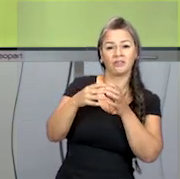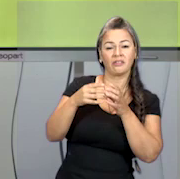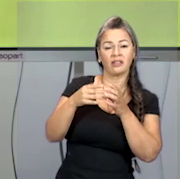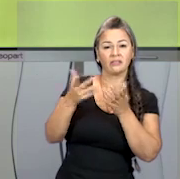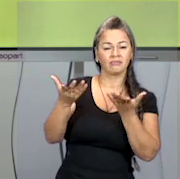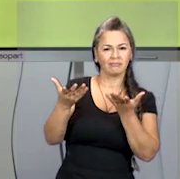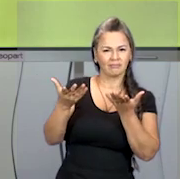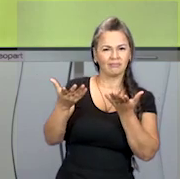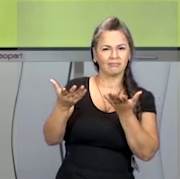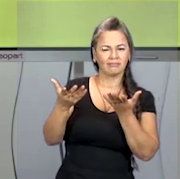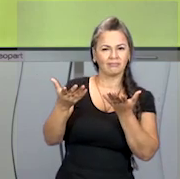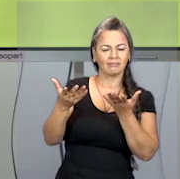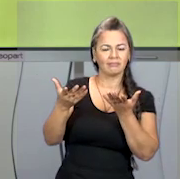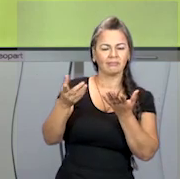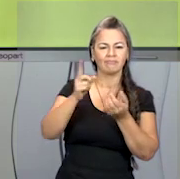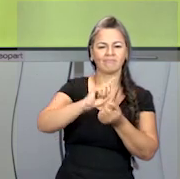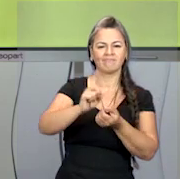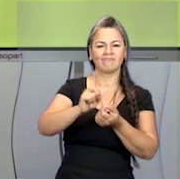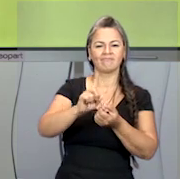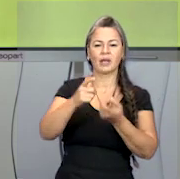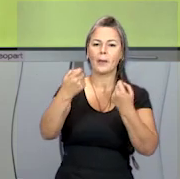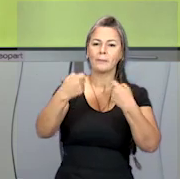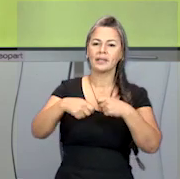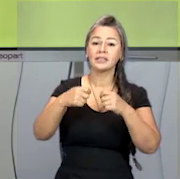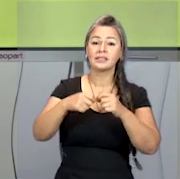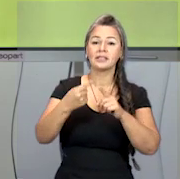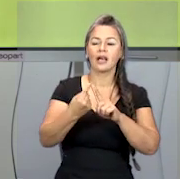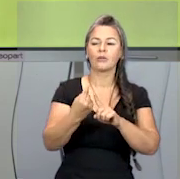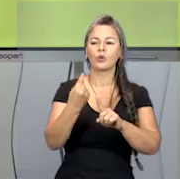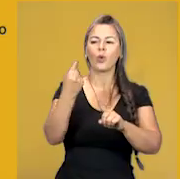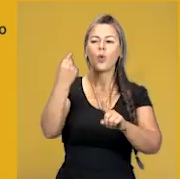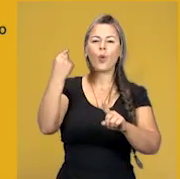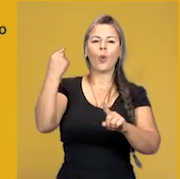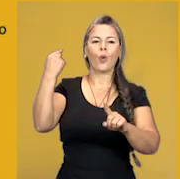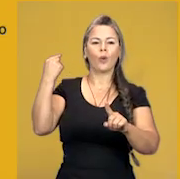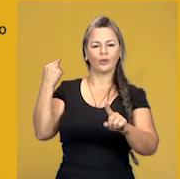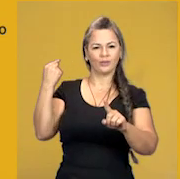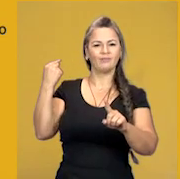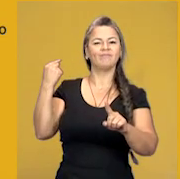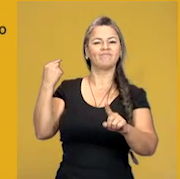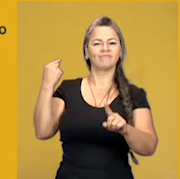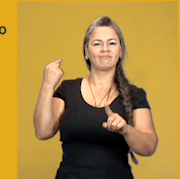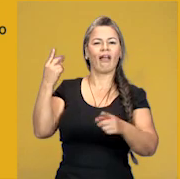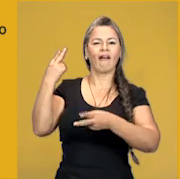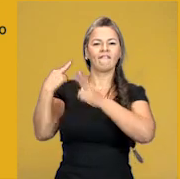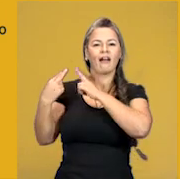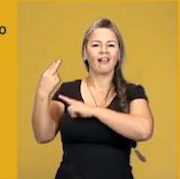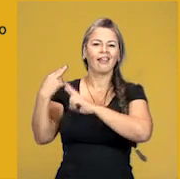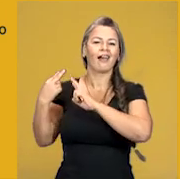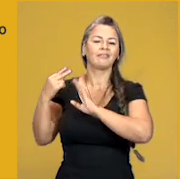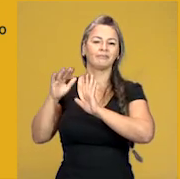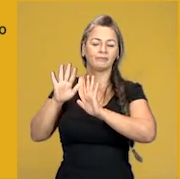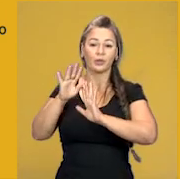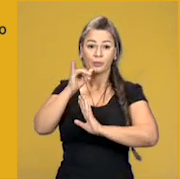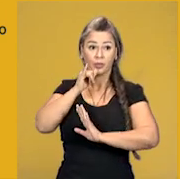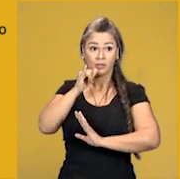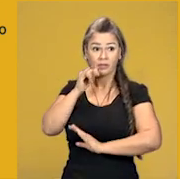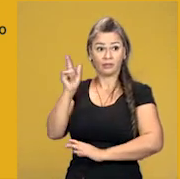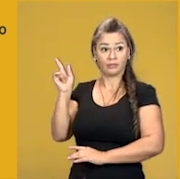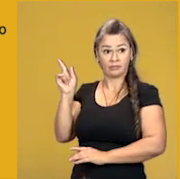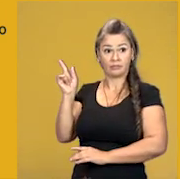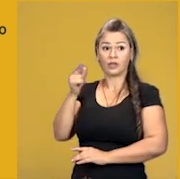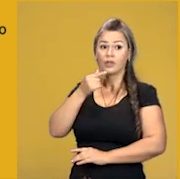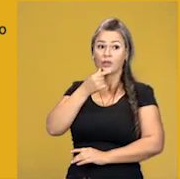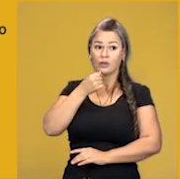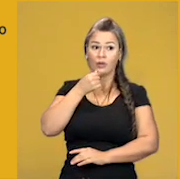para trás. Então, o Leonardo Boff, no relatório da CPT, que é a Comissão Pastoral da Terra, que